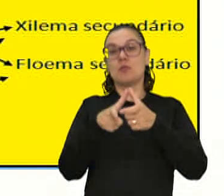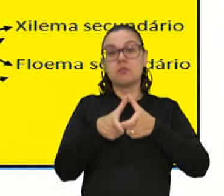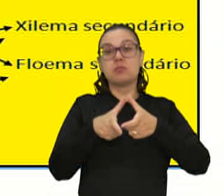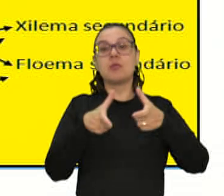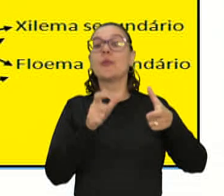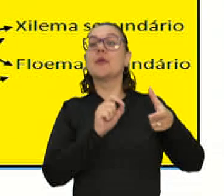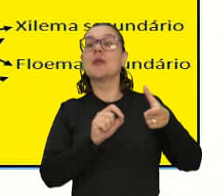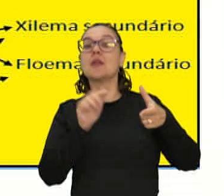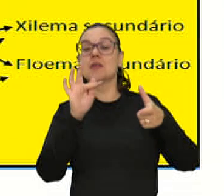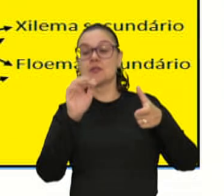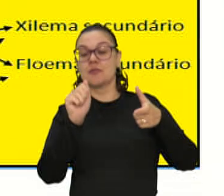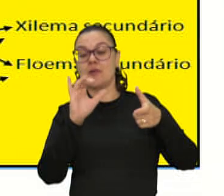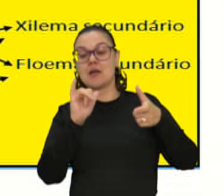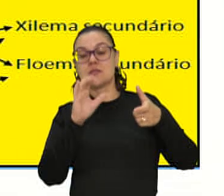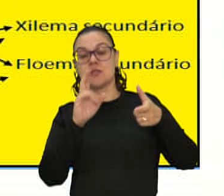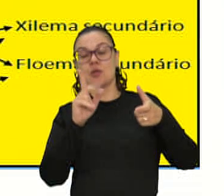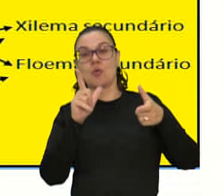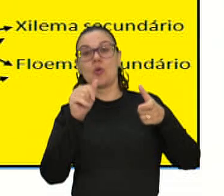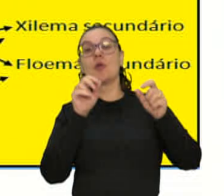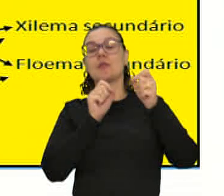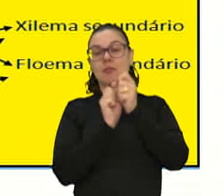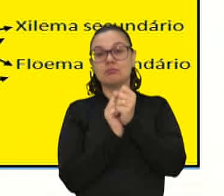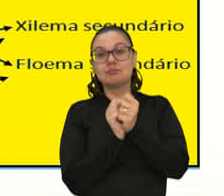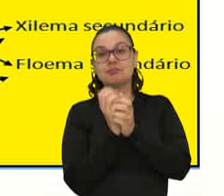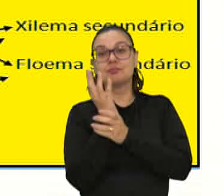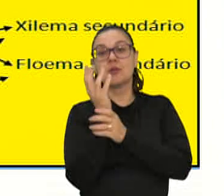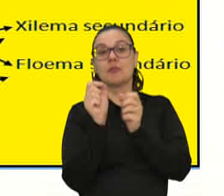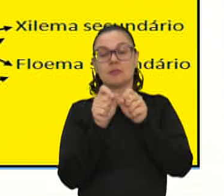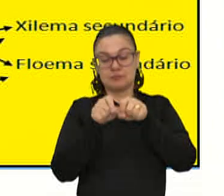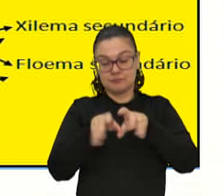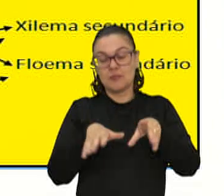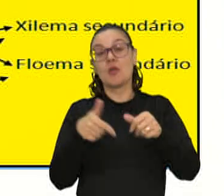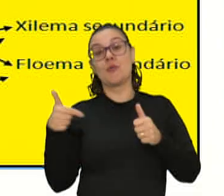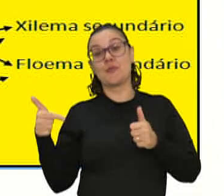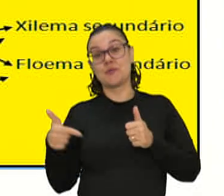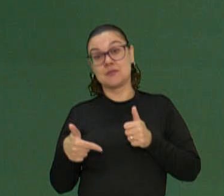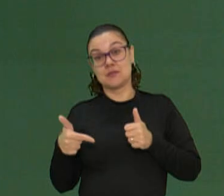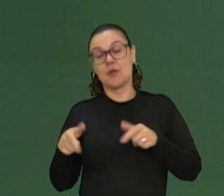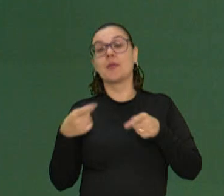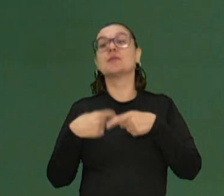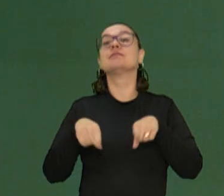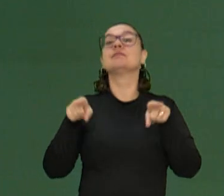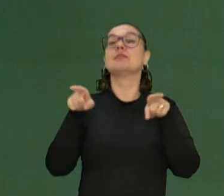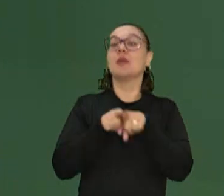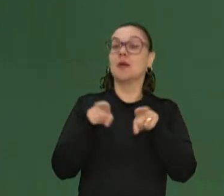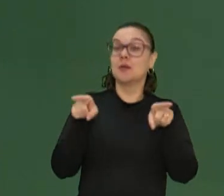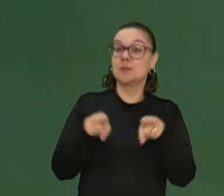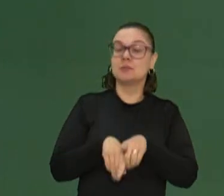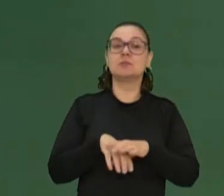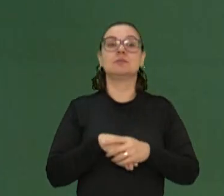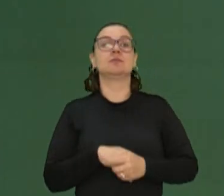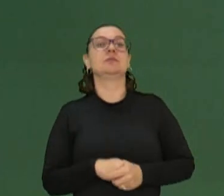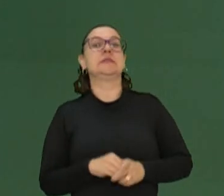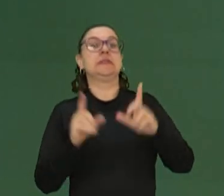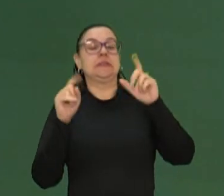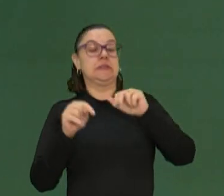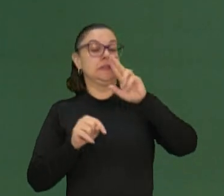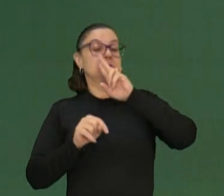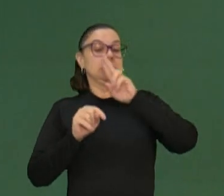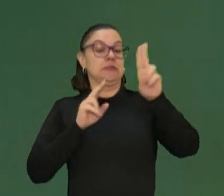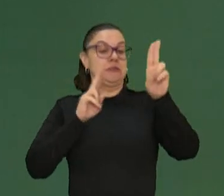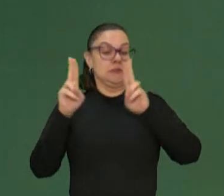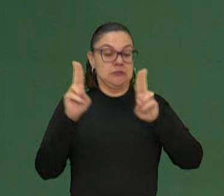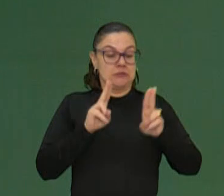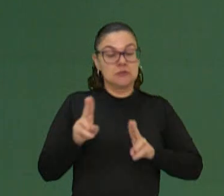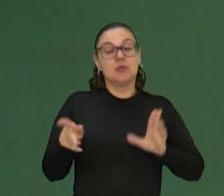que é esse câmbio fascicular? O que vai dar origem a xilema e fulema secundário também. É bastante nome,